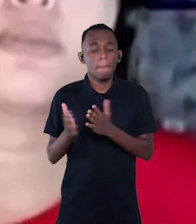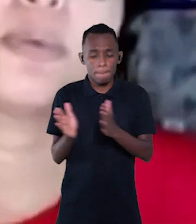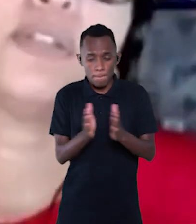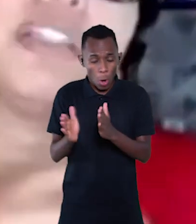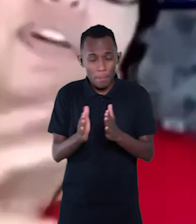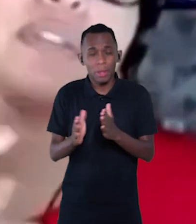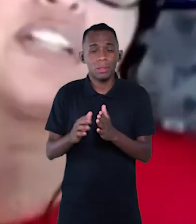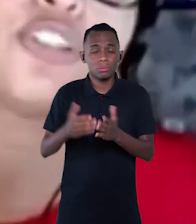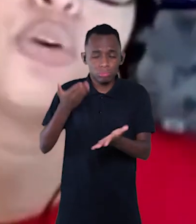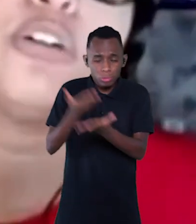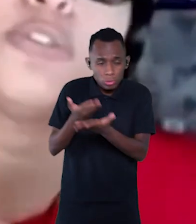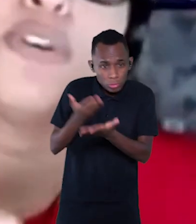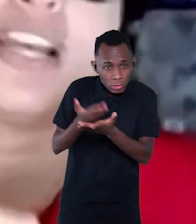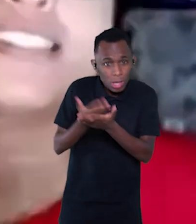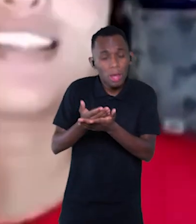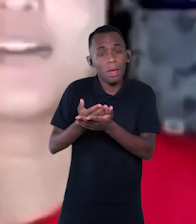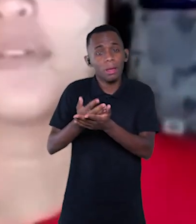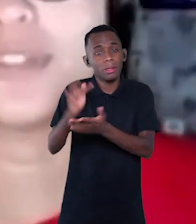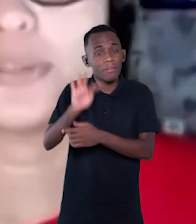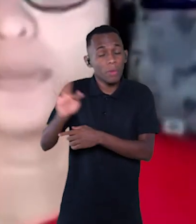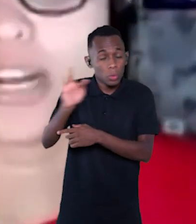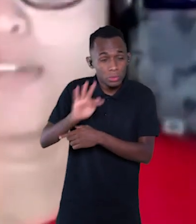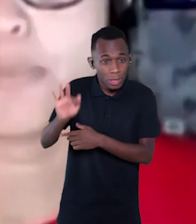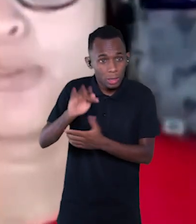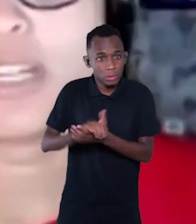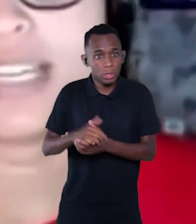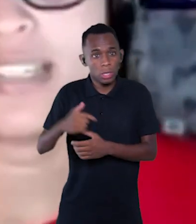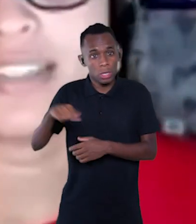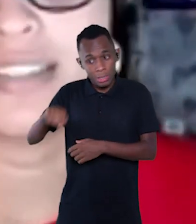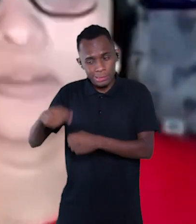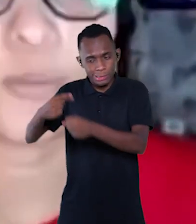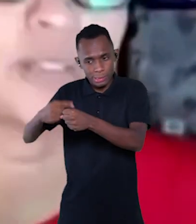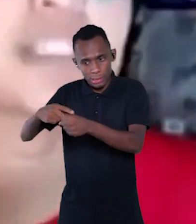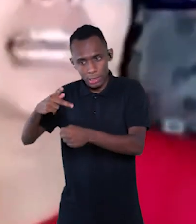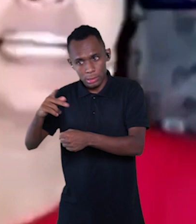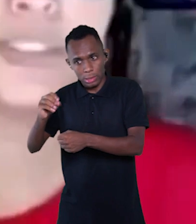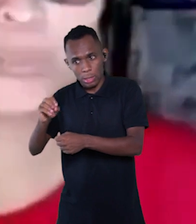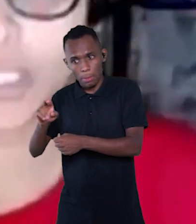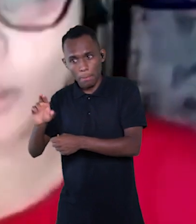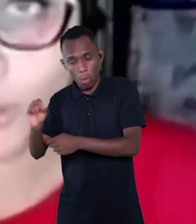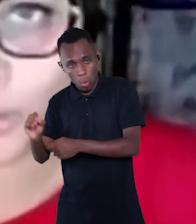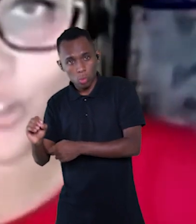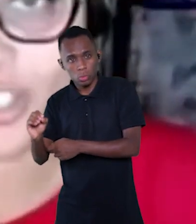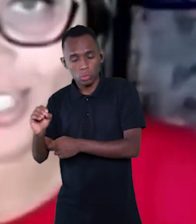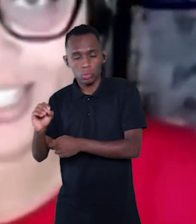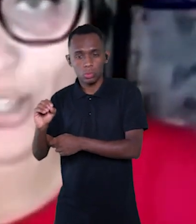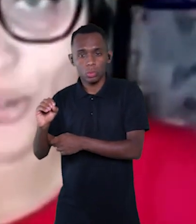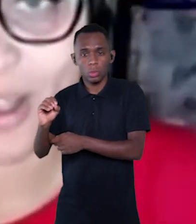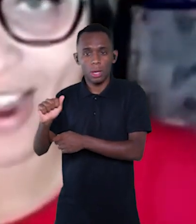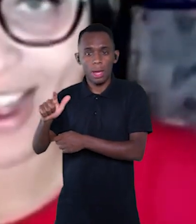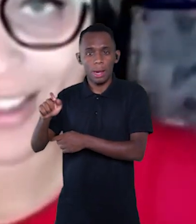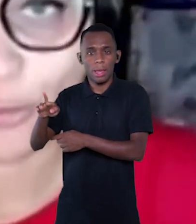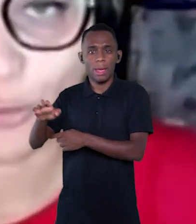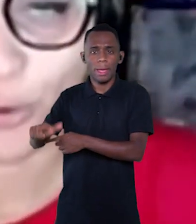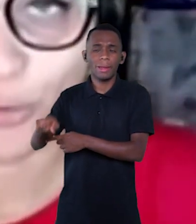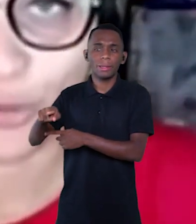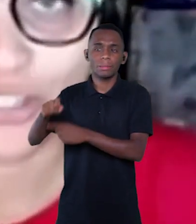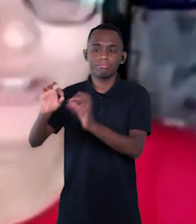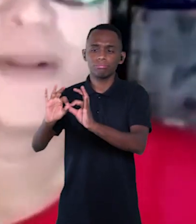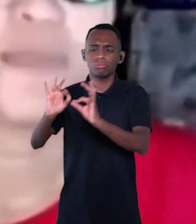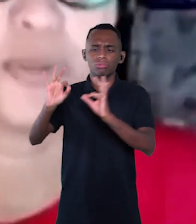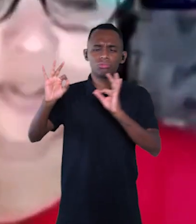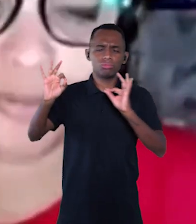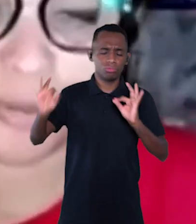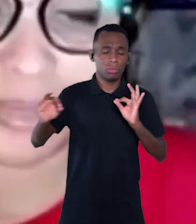universidade, durante o período da faculdade todo, foi assim, eu morava em Pouso Alegre, são 400 quilômetros de distância daqui de BH, que é onde eu moro